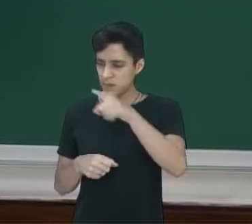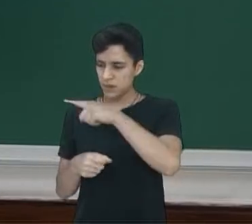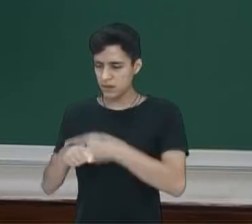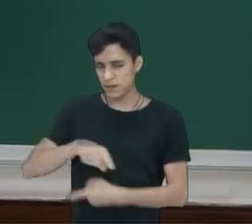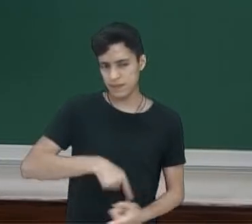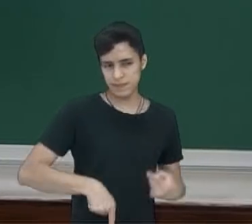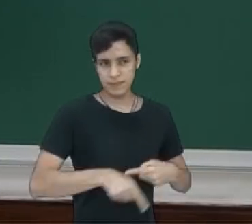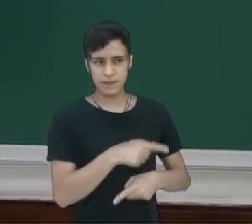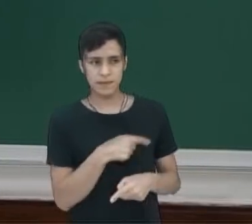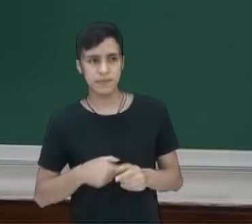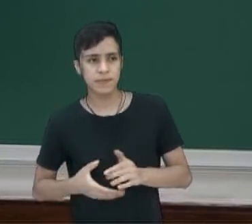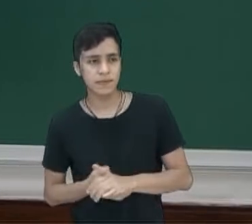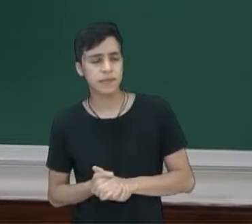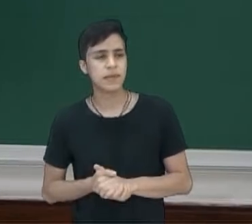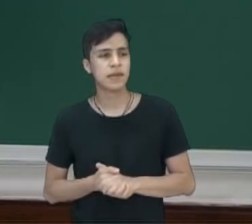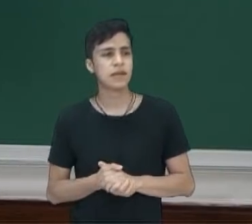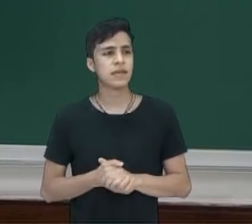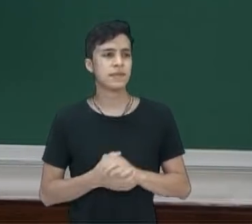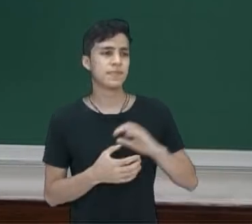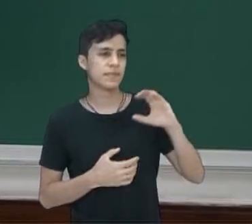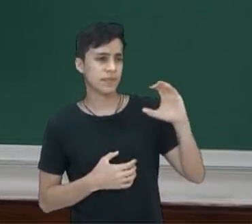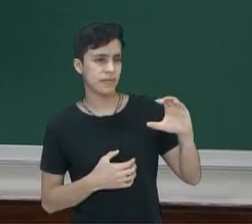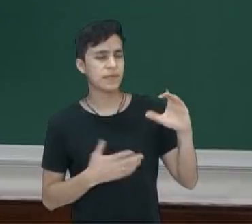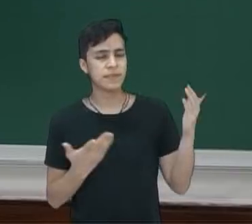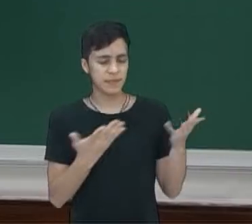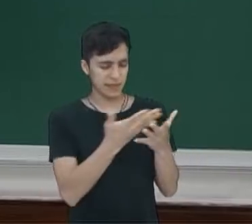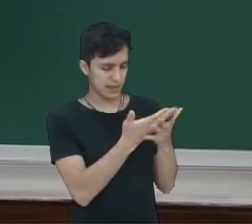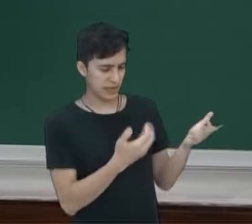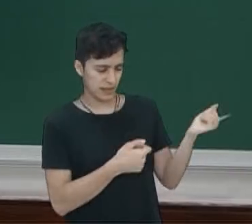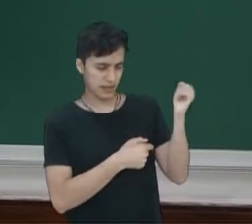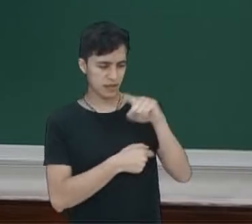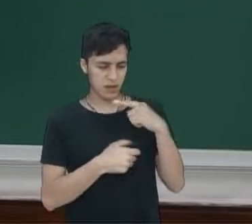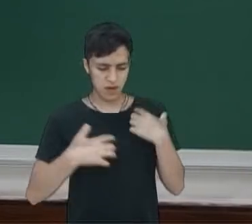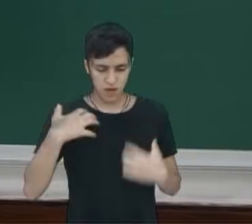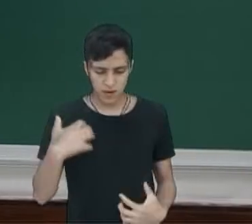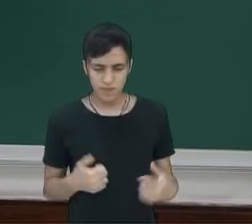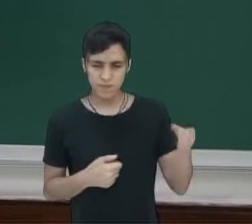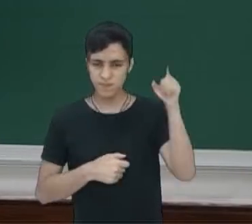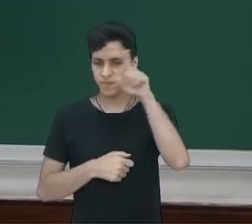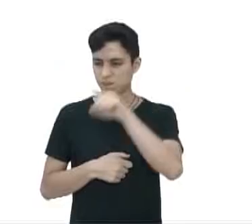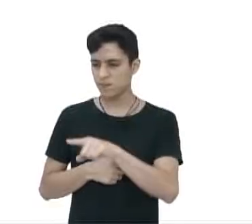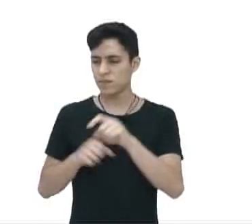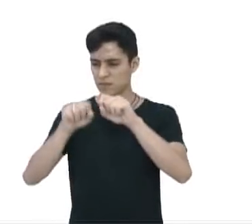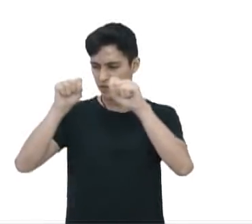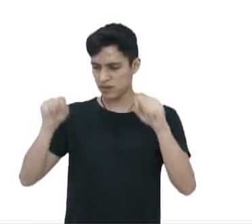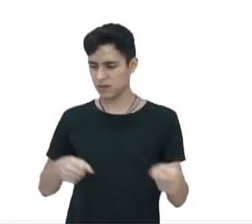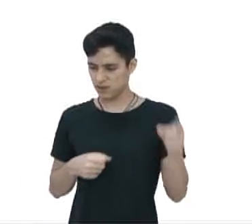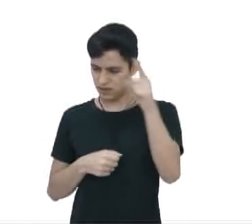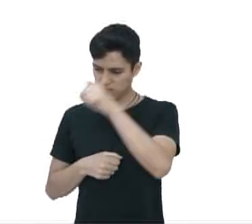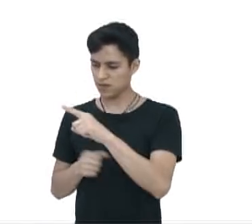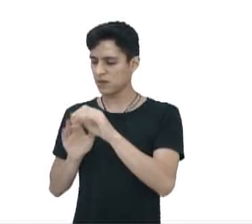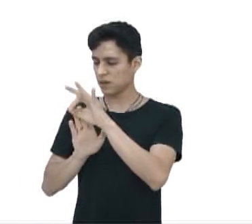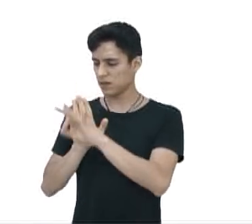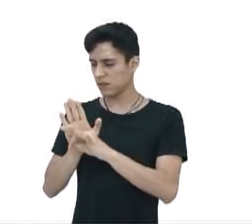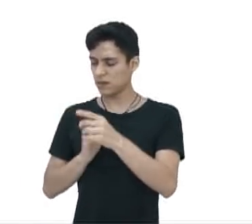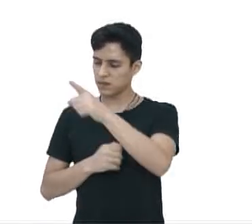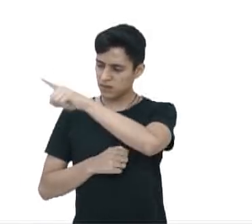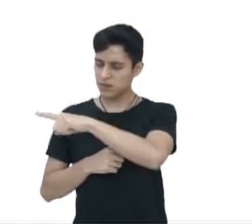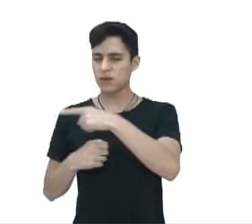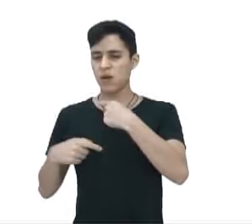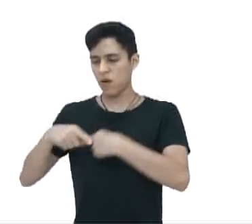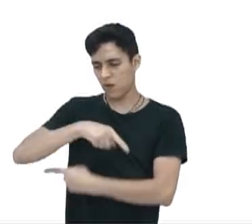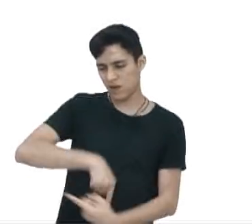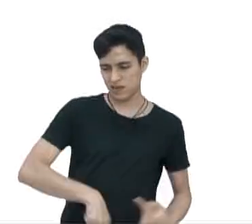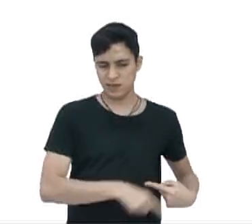e organismo. Na opção C, temos aqui tecidos, órgãos, sistemas, célula e